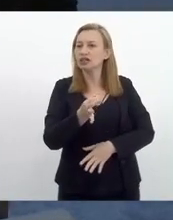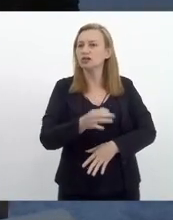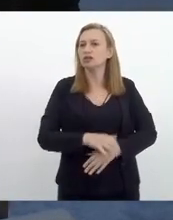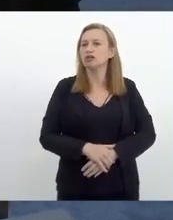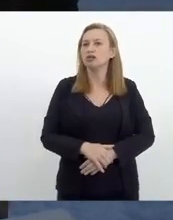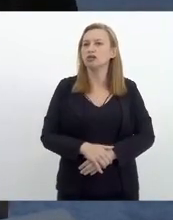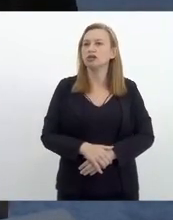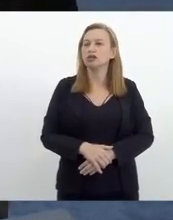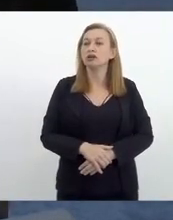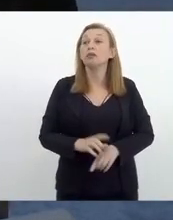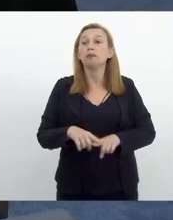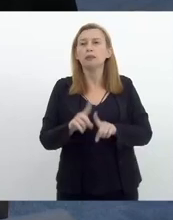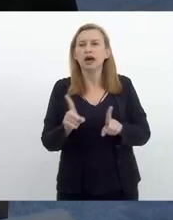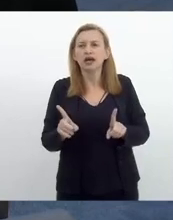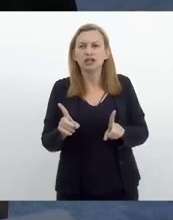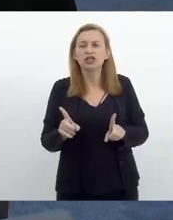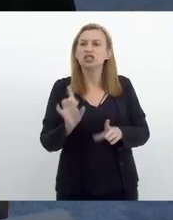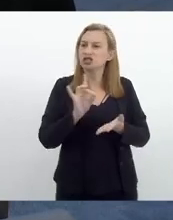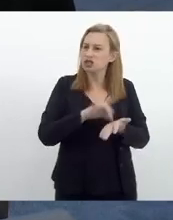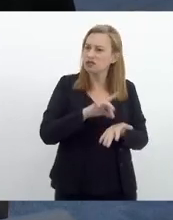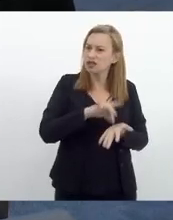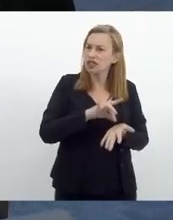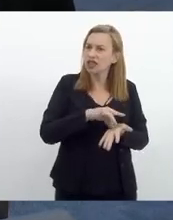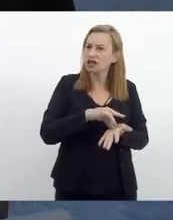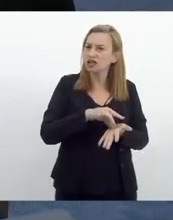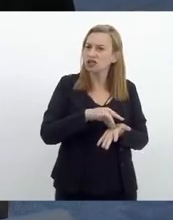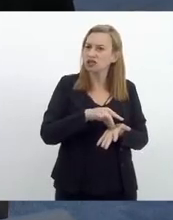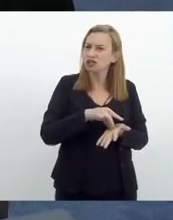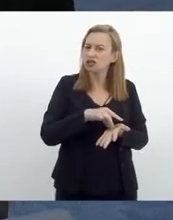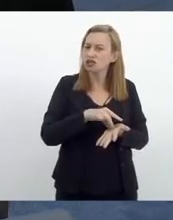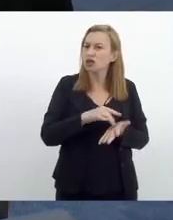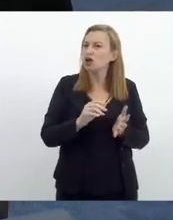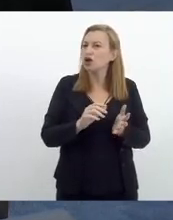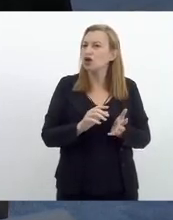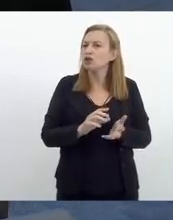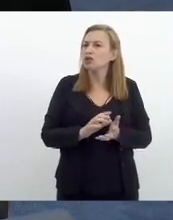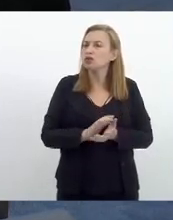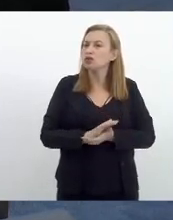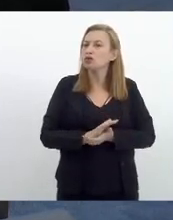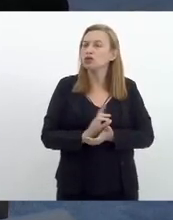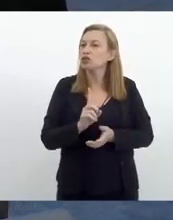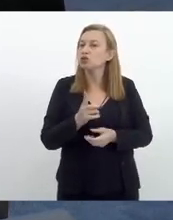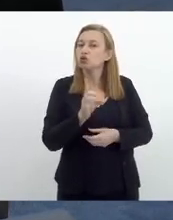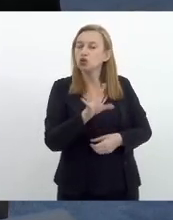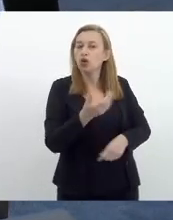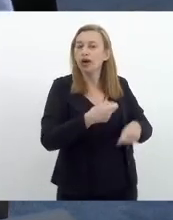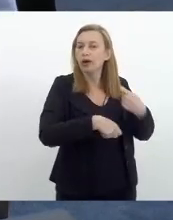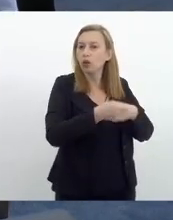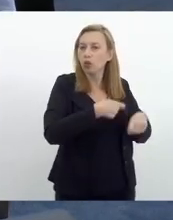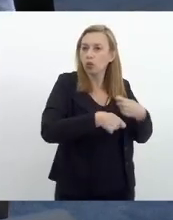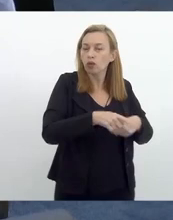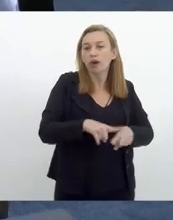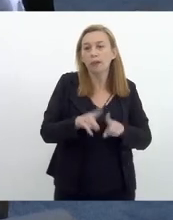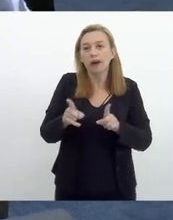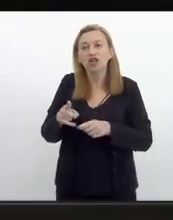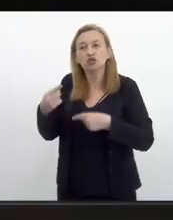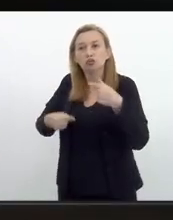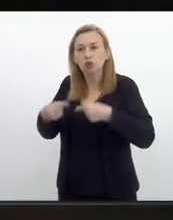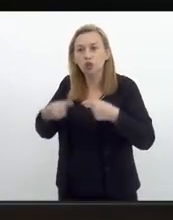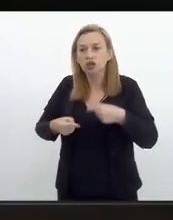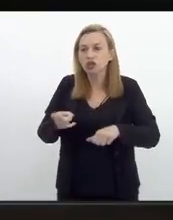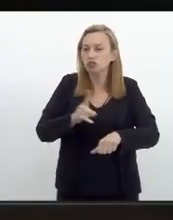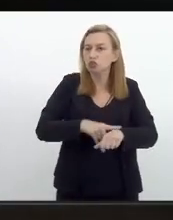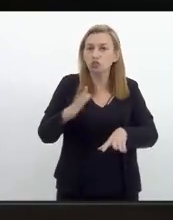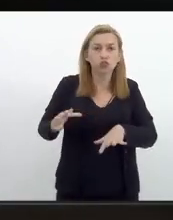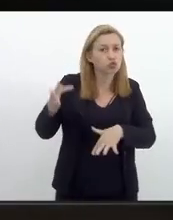mas de verdade na verdade a conjuntura não só econômica mas política do momento